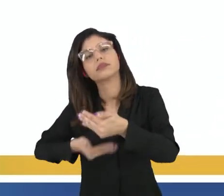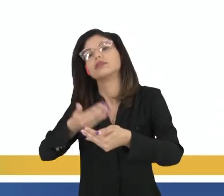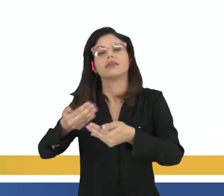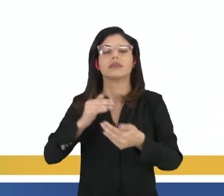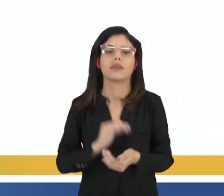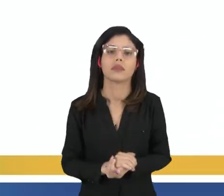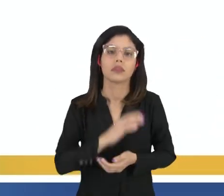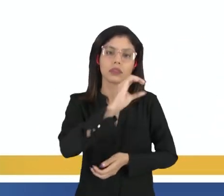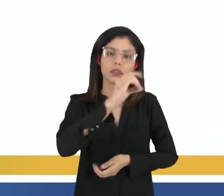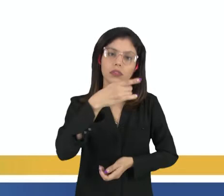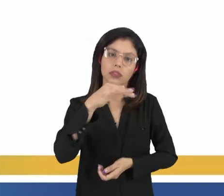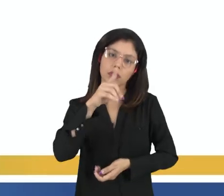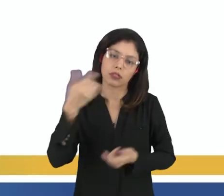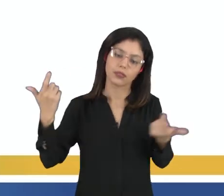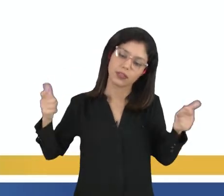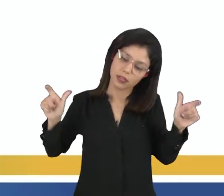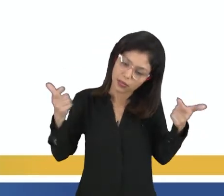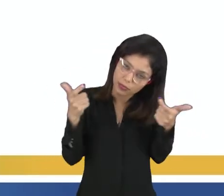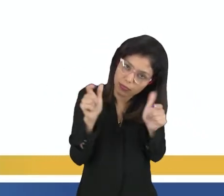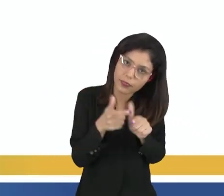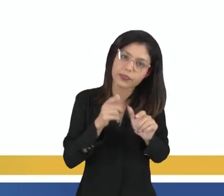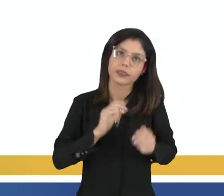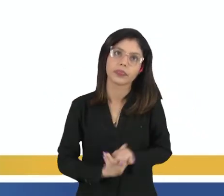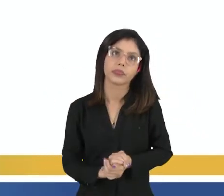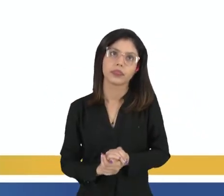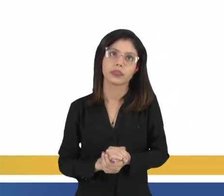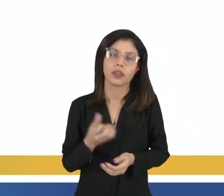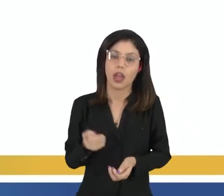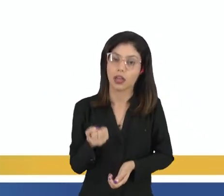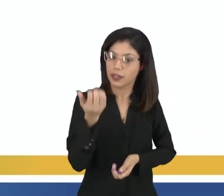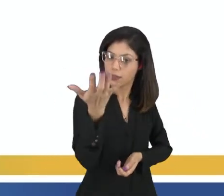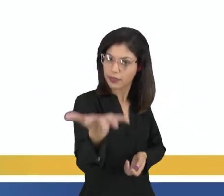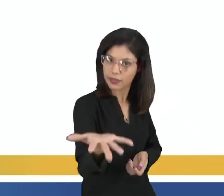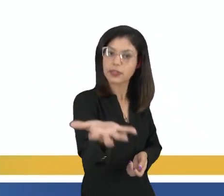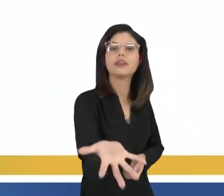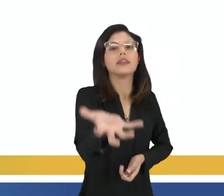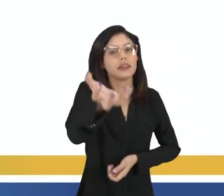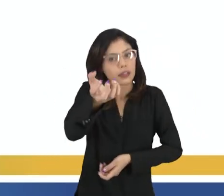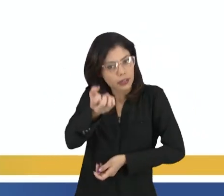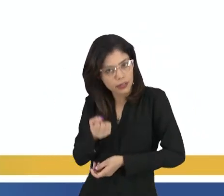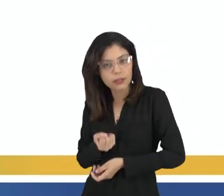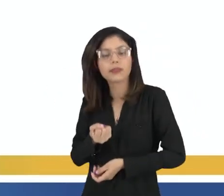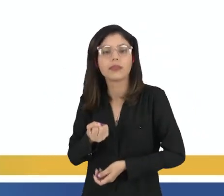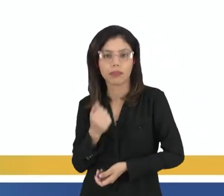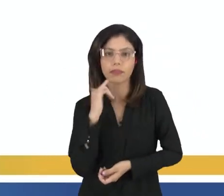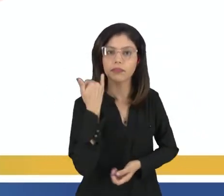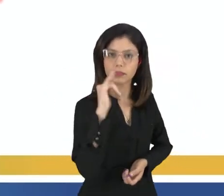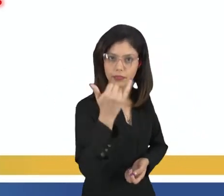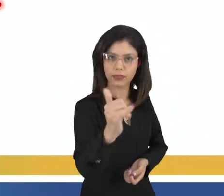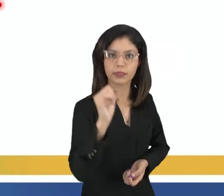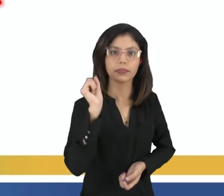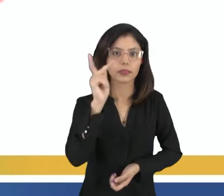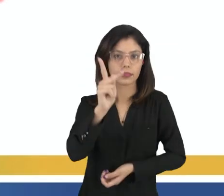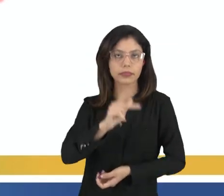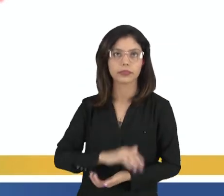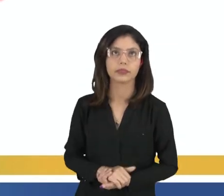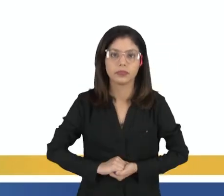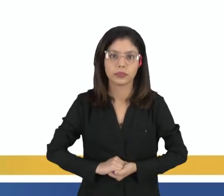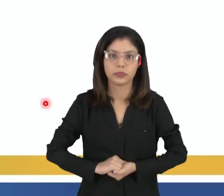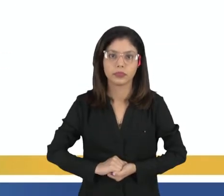de oxirredução, onde nós temos a doação e a recepção de elétrons,